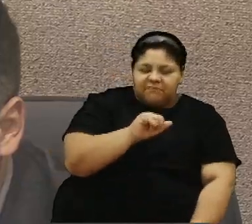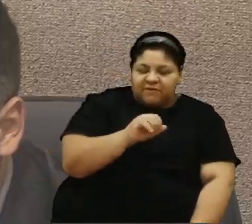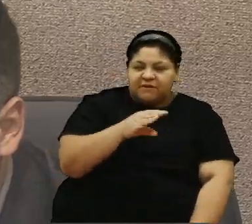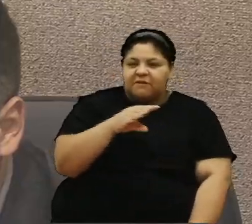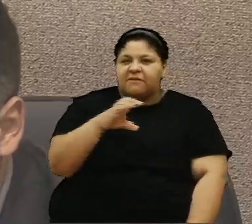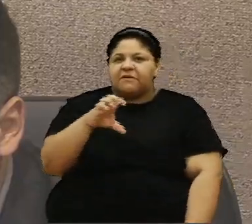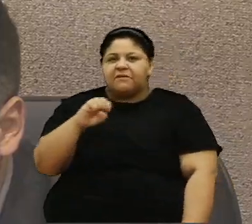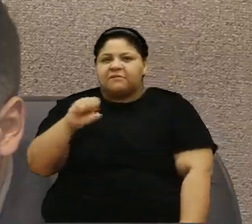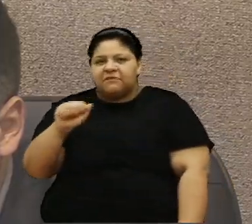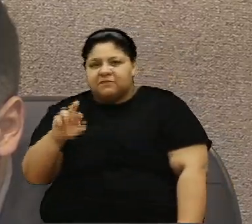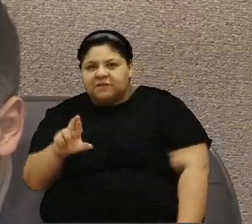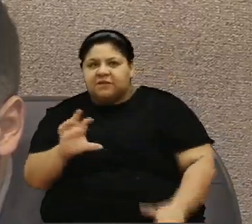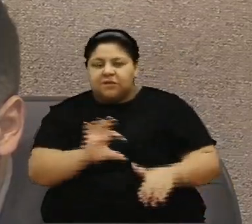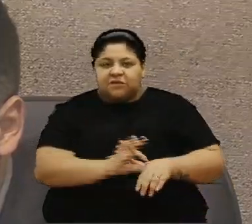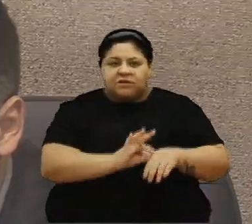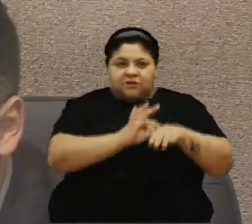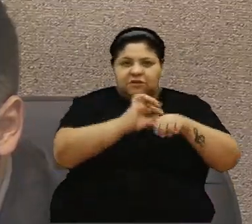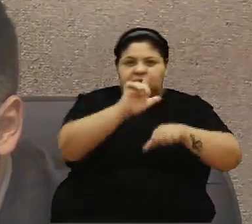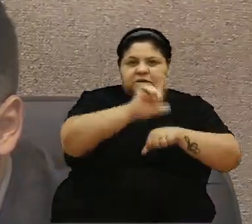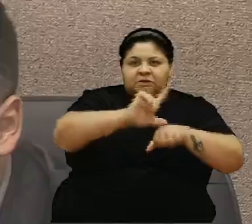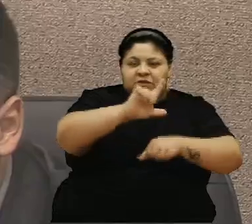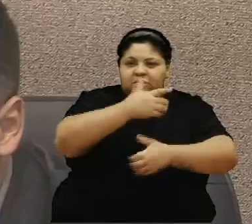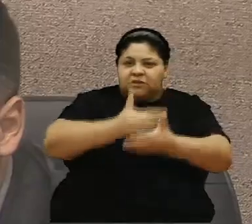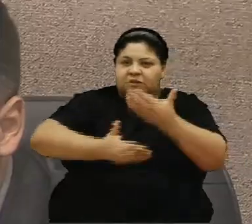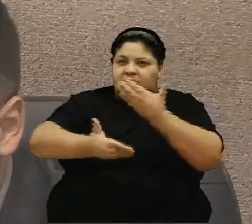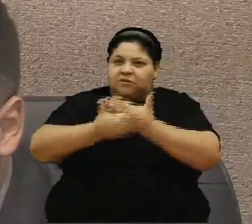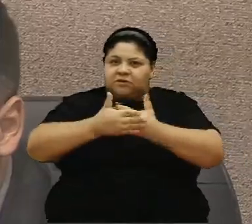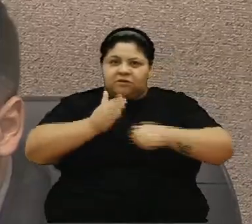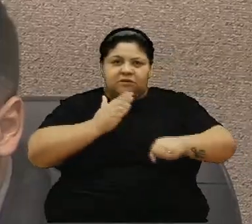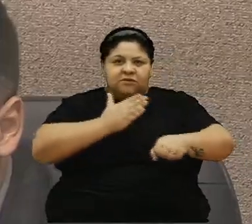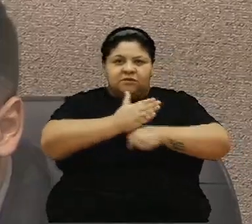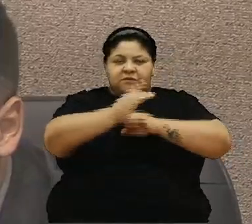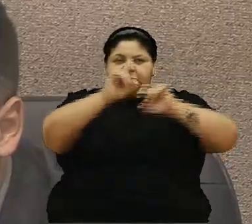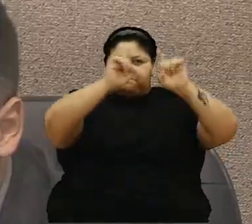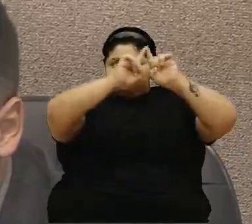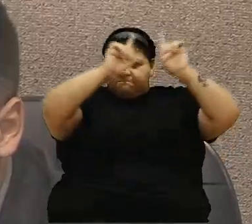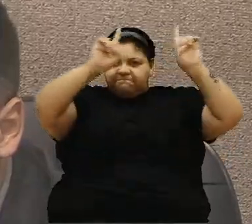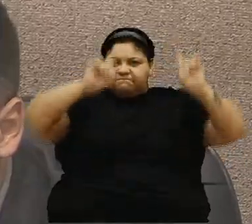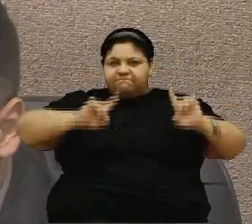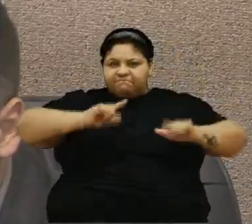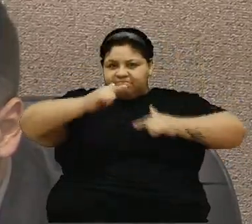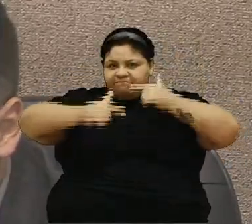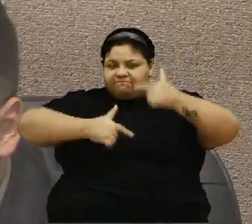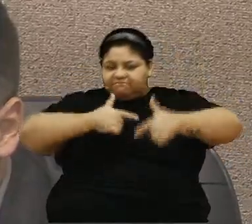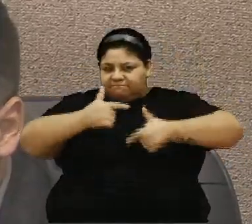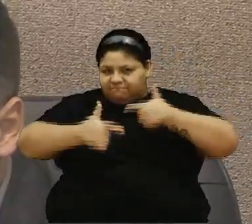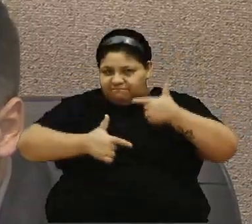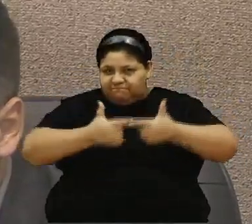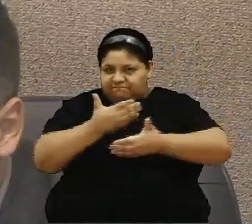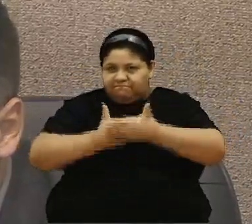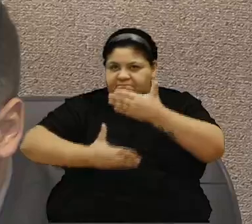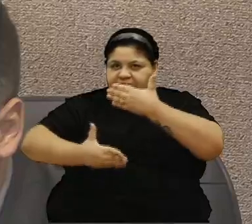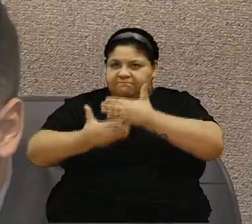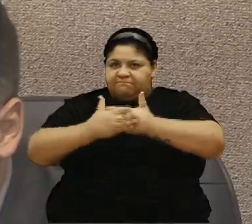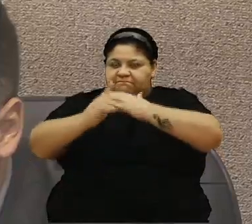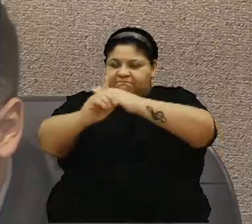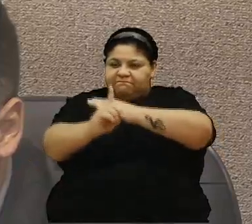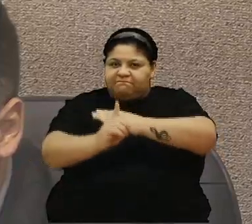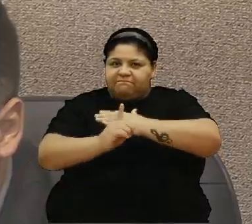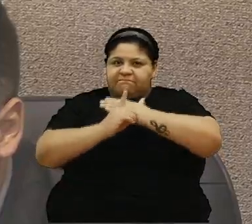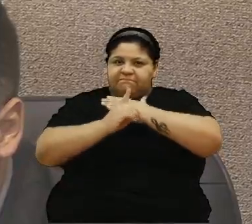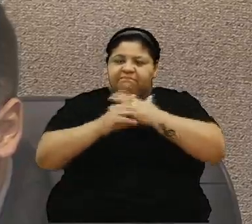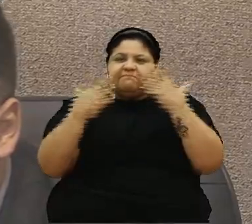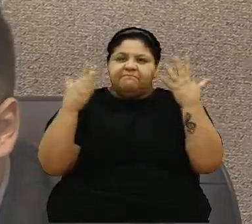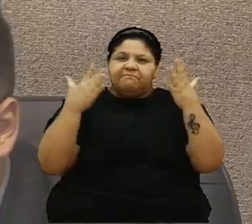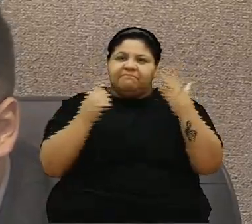os donos da Chiquinho Veículos, e a todos os envolvidos, a todos os profissionais que trabalham lá, a todos os clientes, parabéns por esses 18 anos